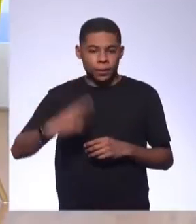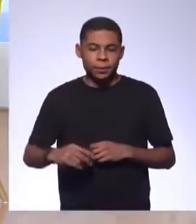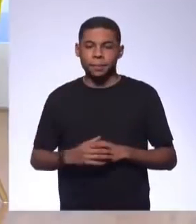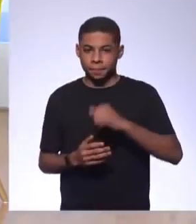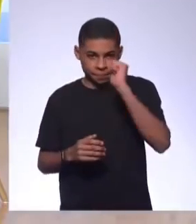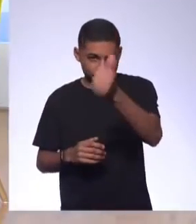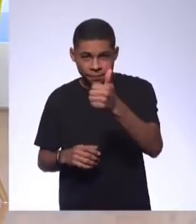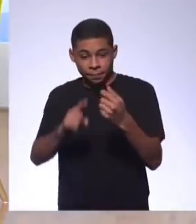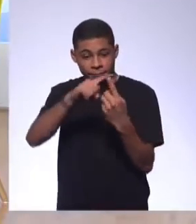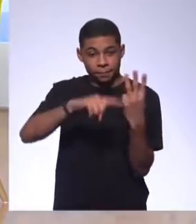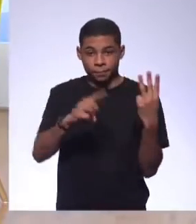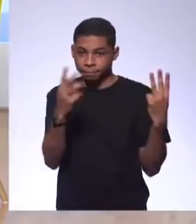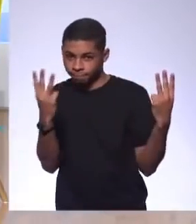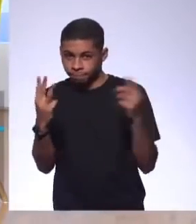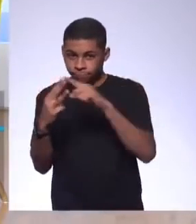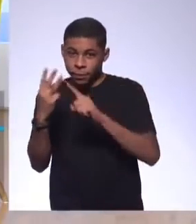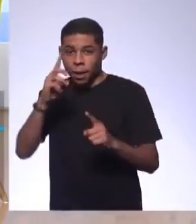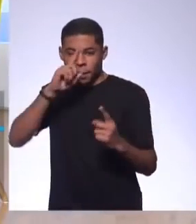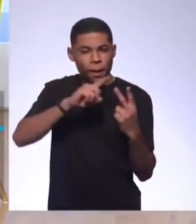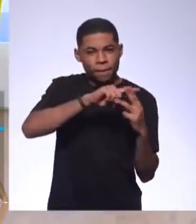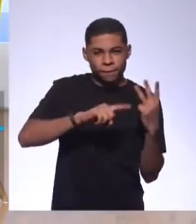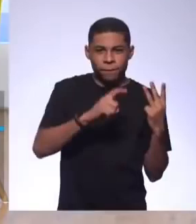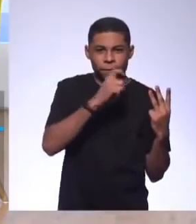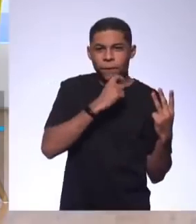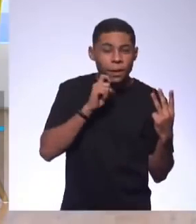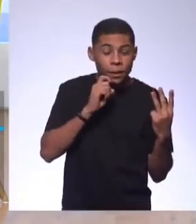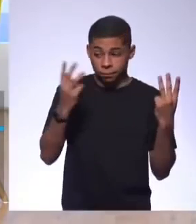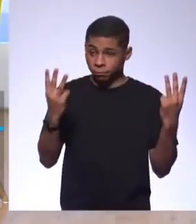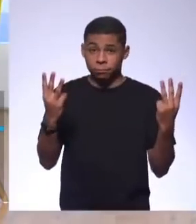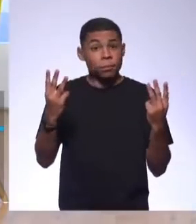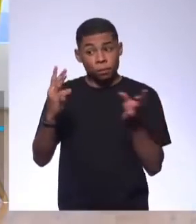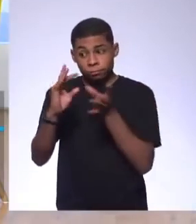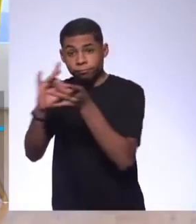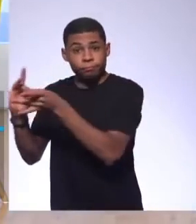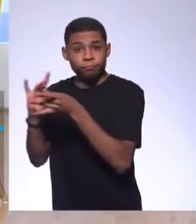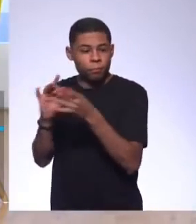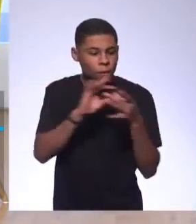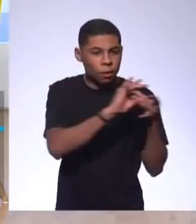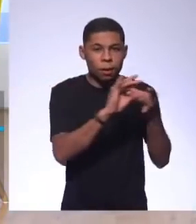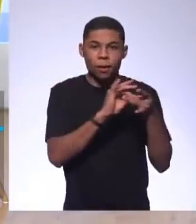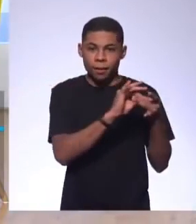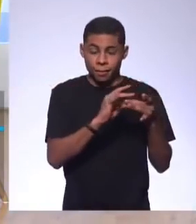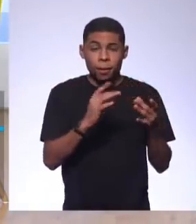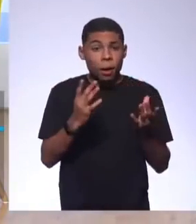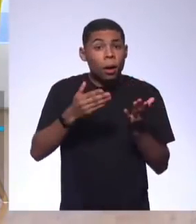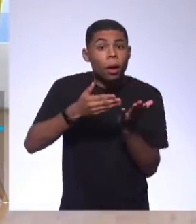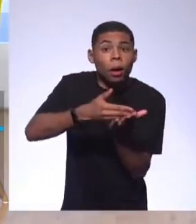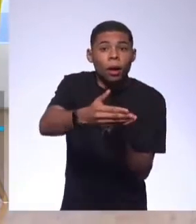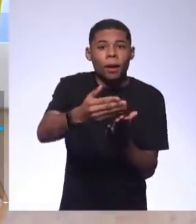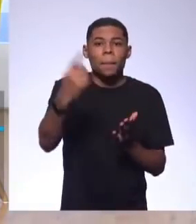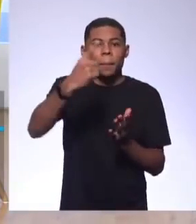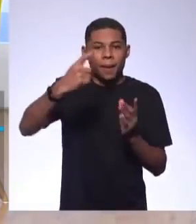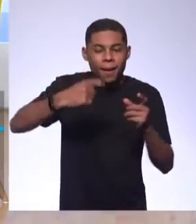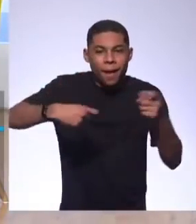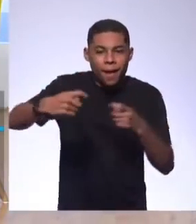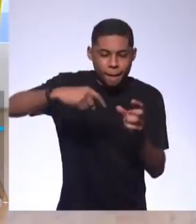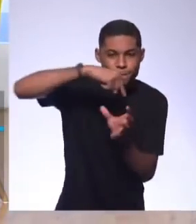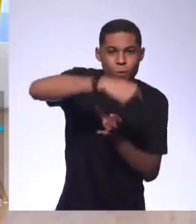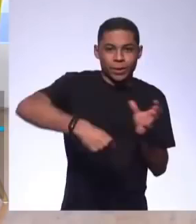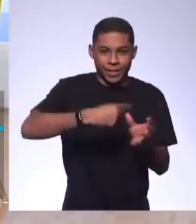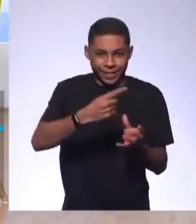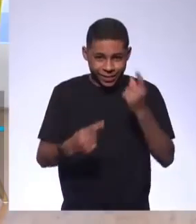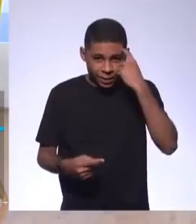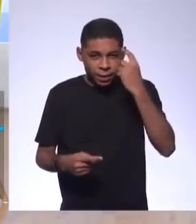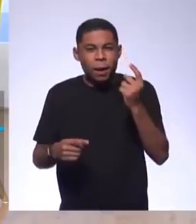caráter defensivo, depois vão protagonizar aí a Primeira Guerra Mundial, né? Aquele contexto